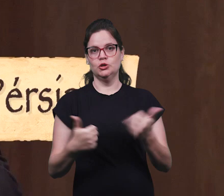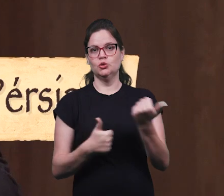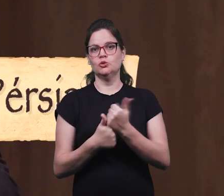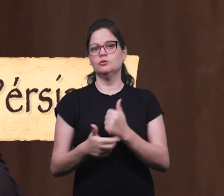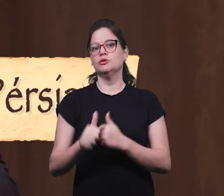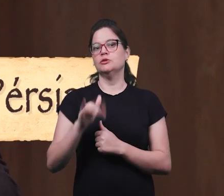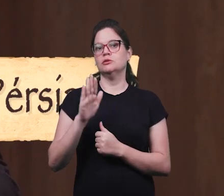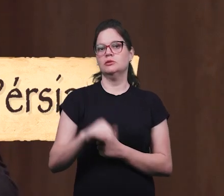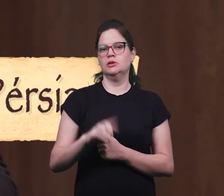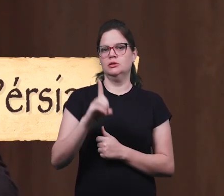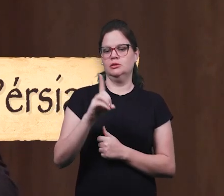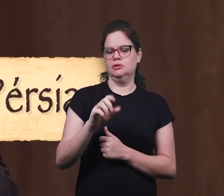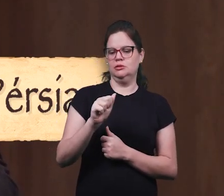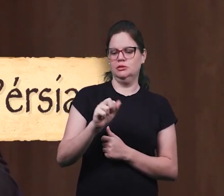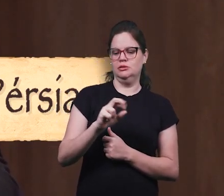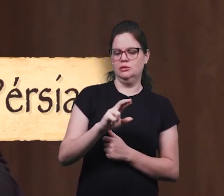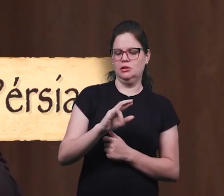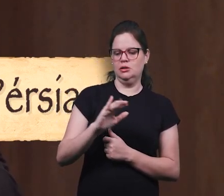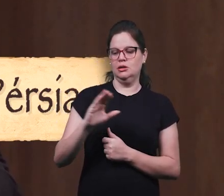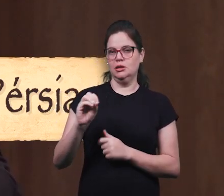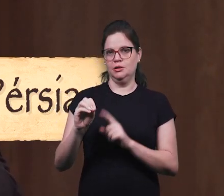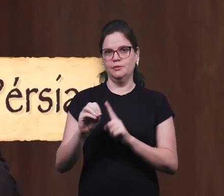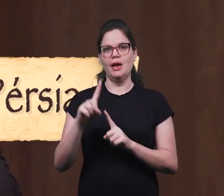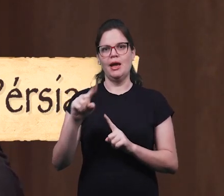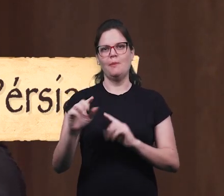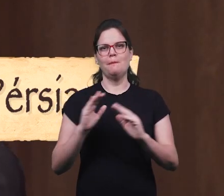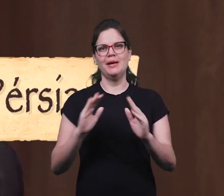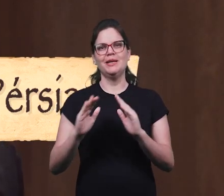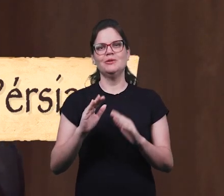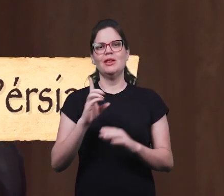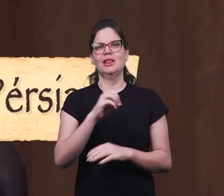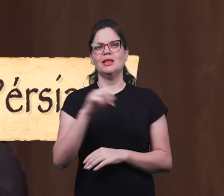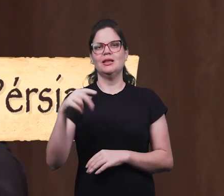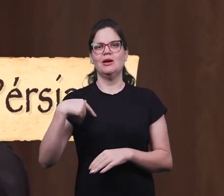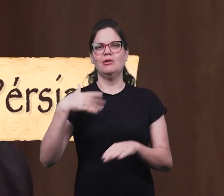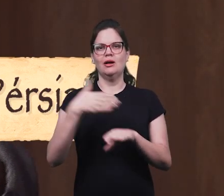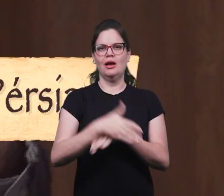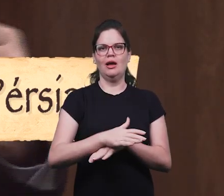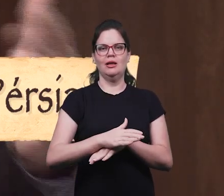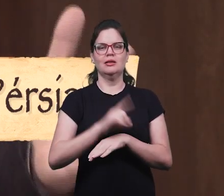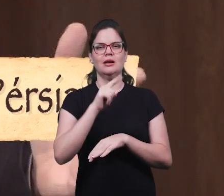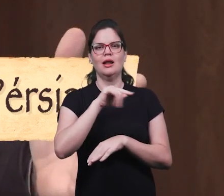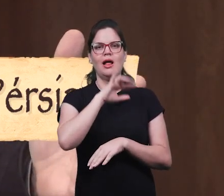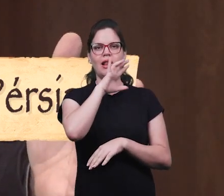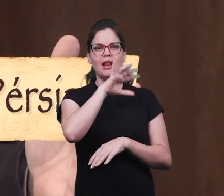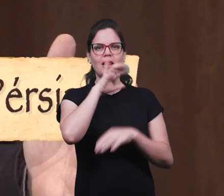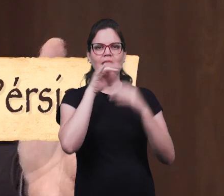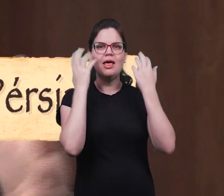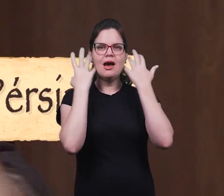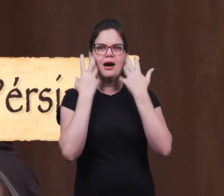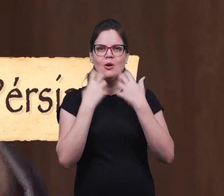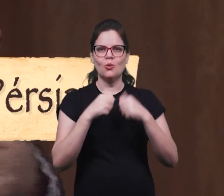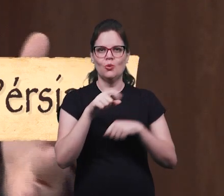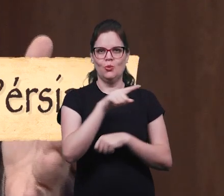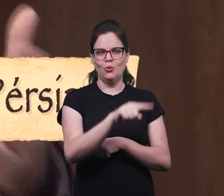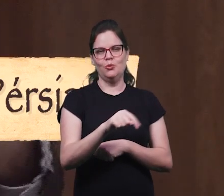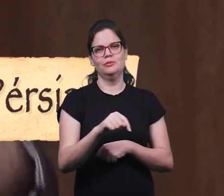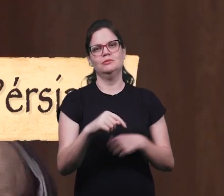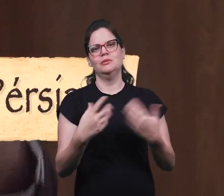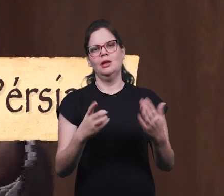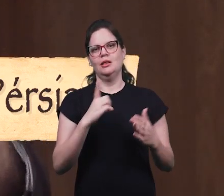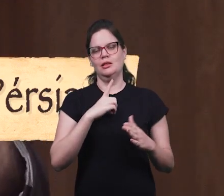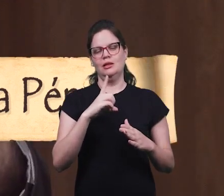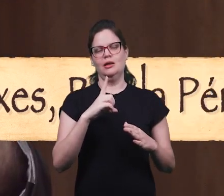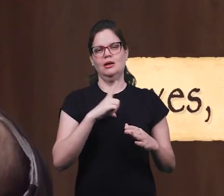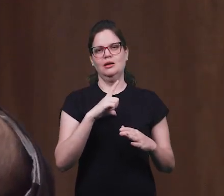que conta a história de Daniel na Cova dos Leões. Foi com Dario que Daniel foi lançado na Cova dos Leões. Ele fez o decreto, não